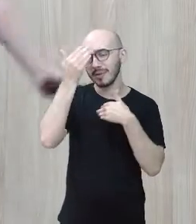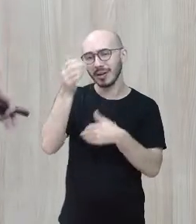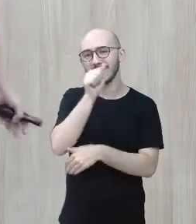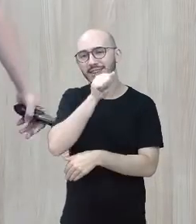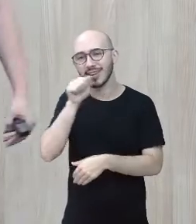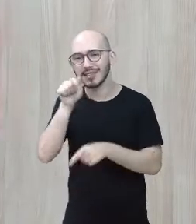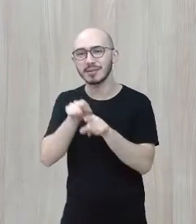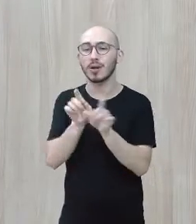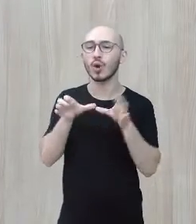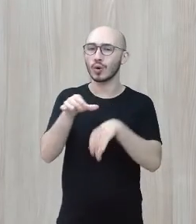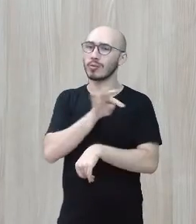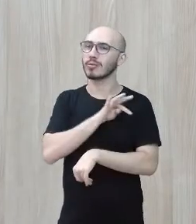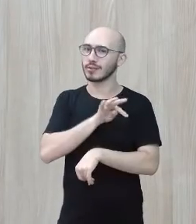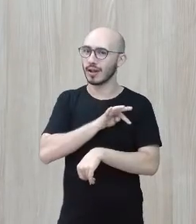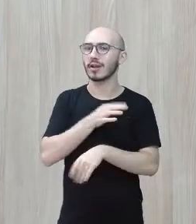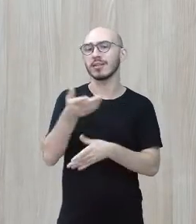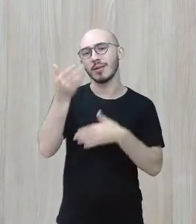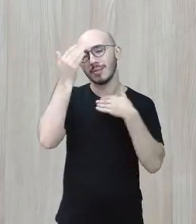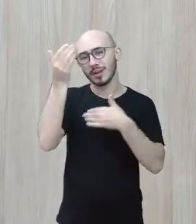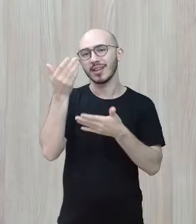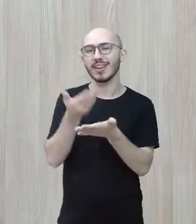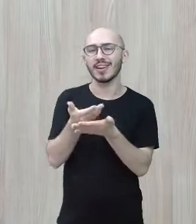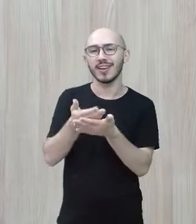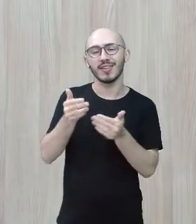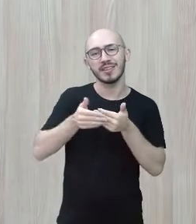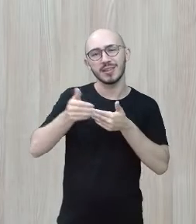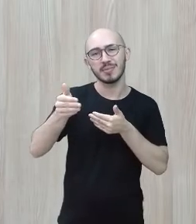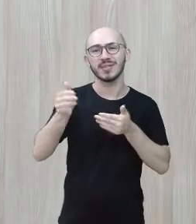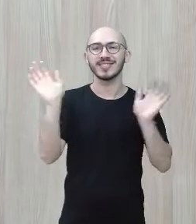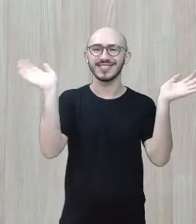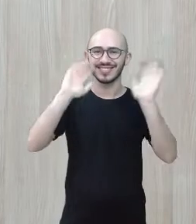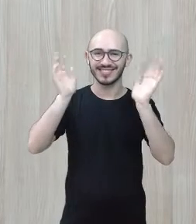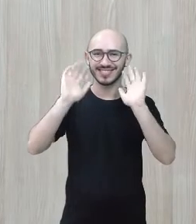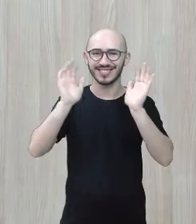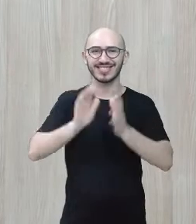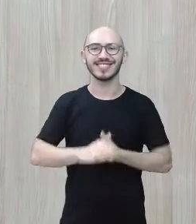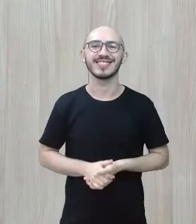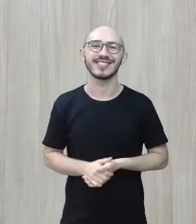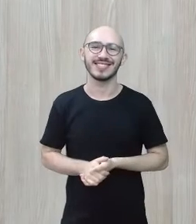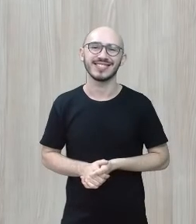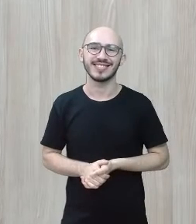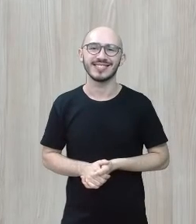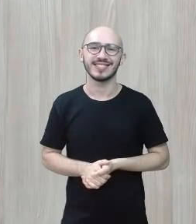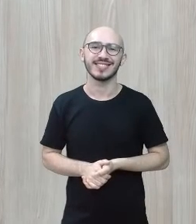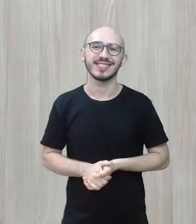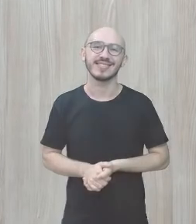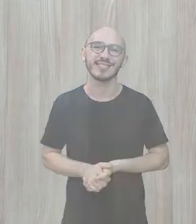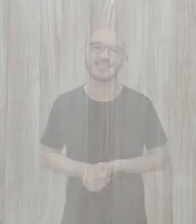Produção maravilhosa. A gente se vê na próxima aula, tá certo, gente? Até a próxima. Tchau, tchau.